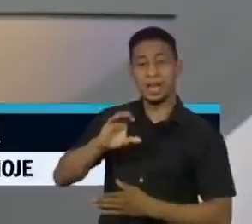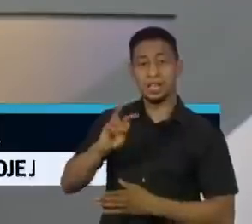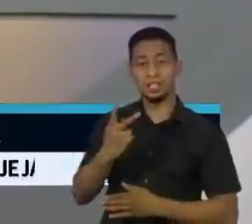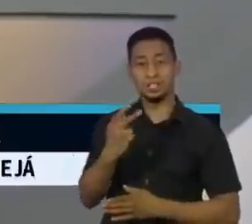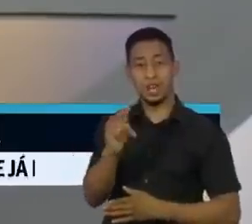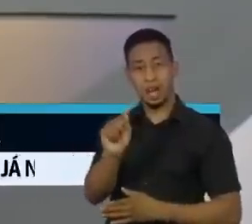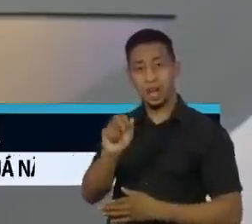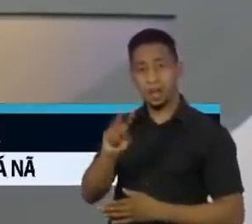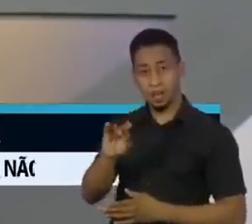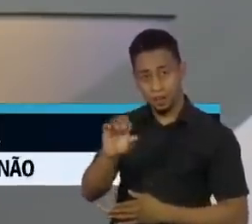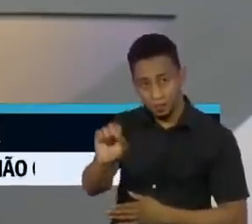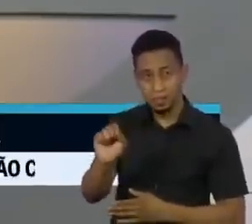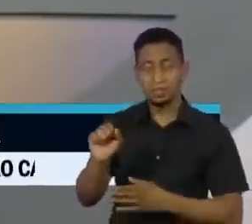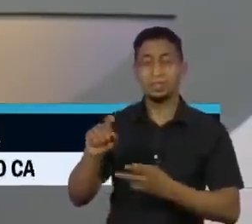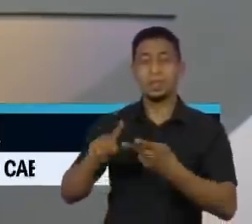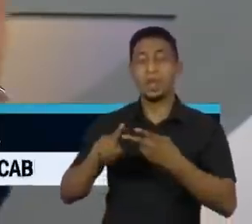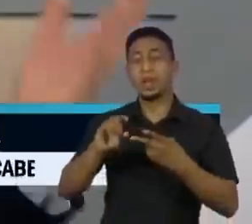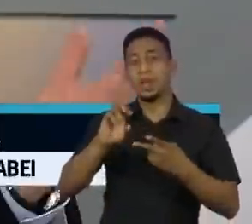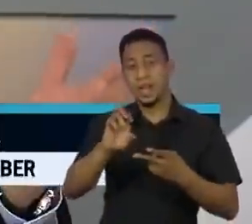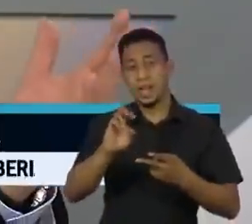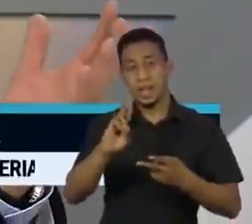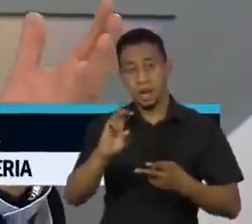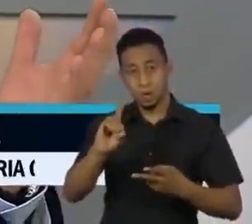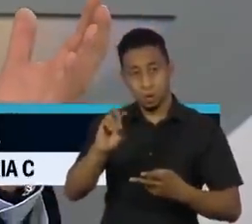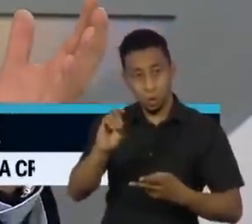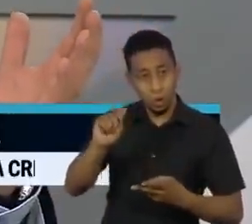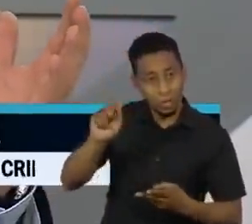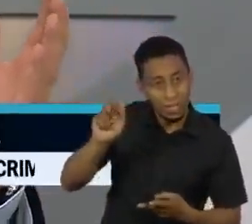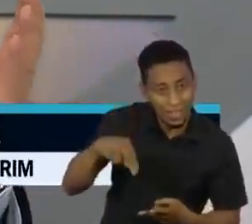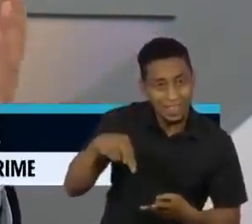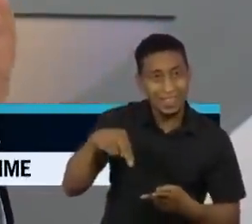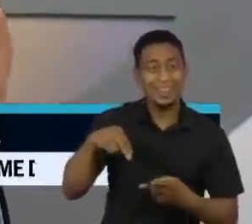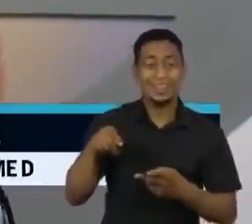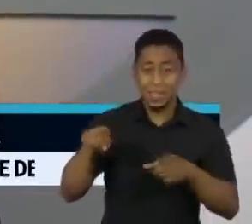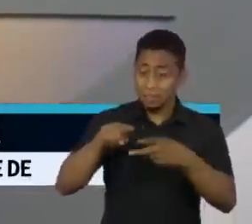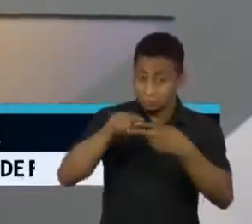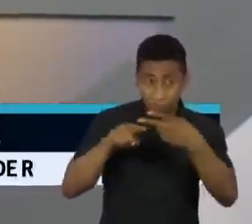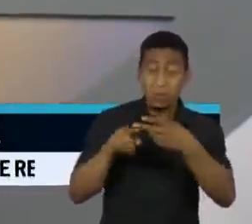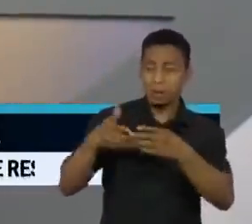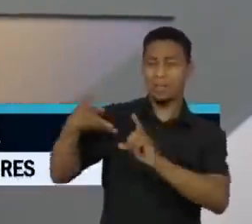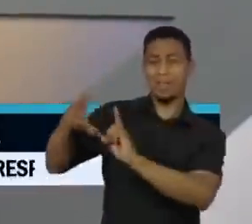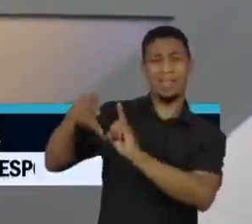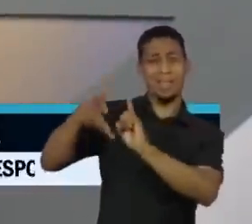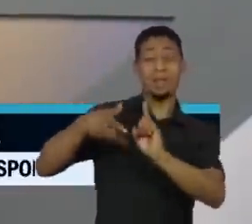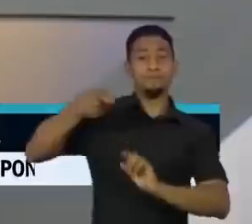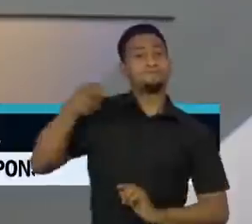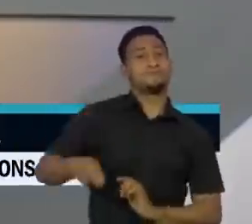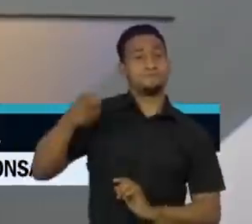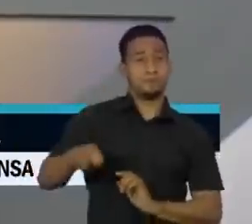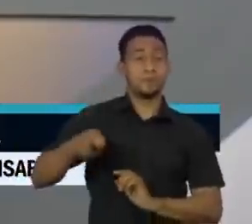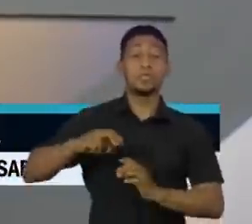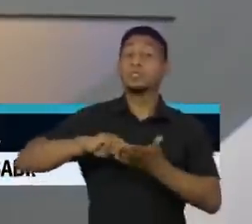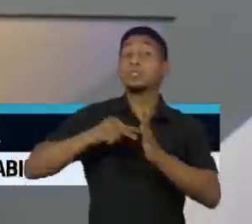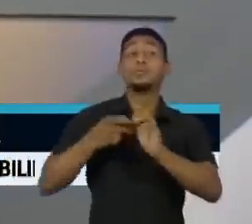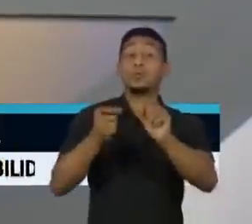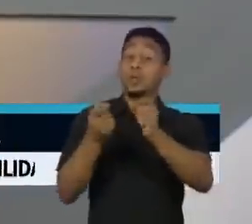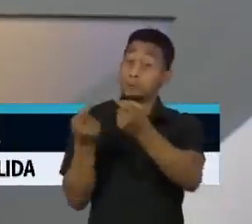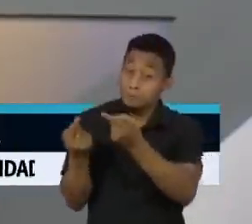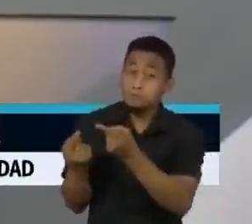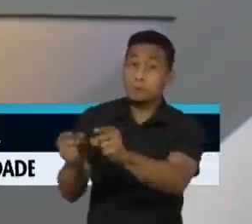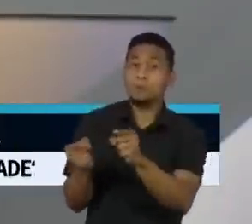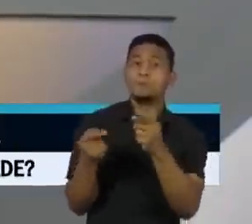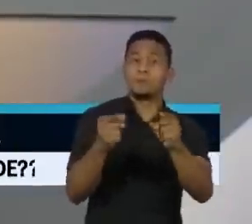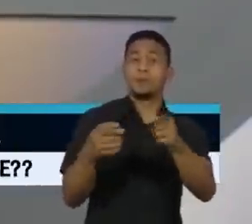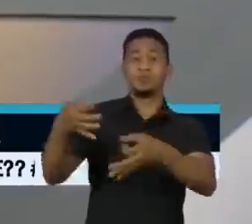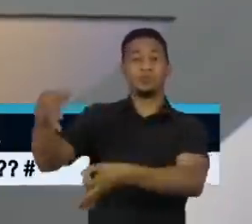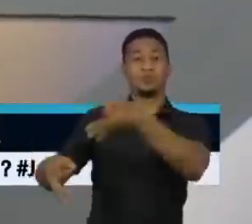se nós pegarmos Erdogan, todos eles têm um roteiro, e esse roteiro é atacar os